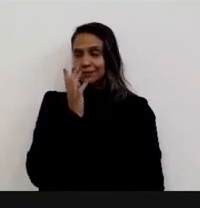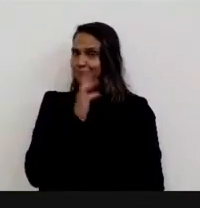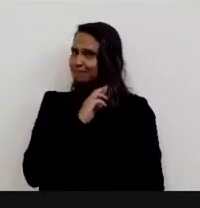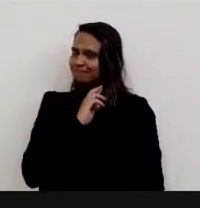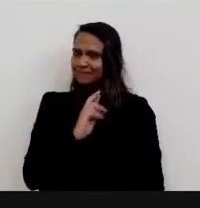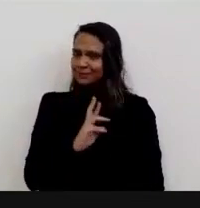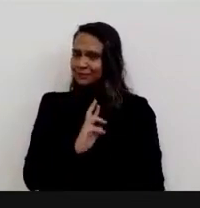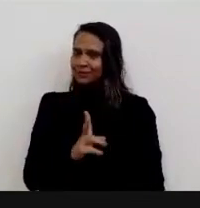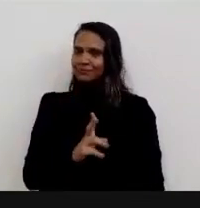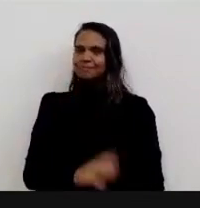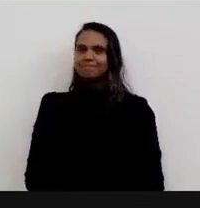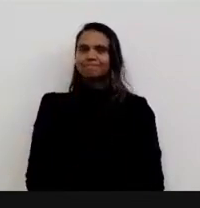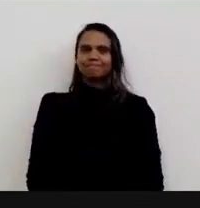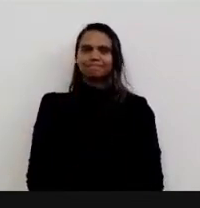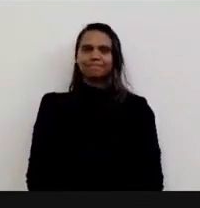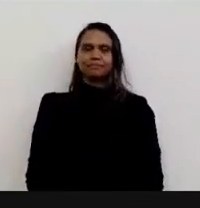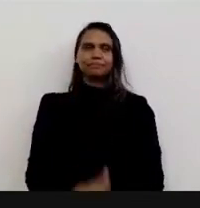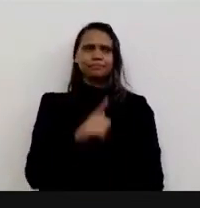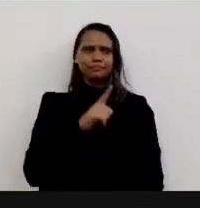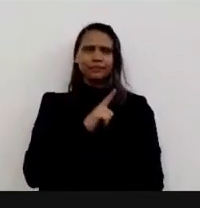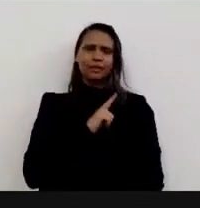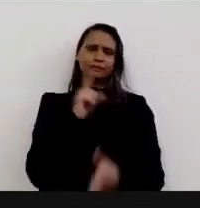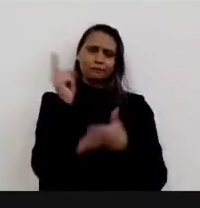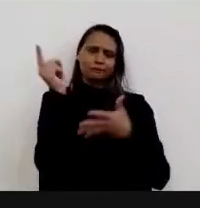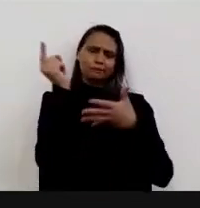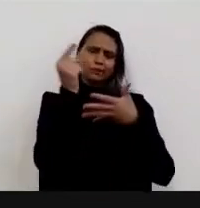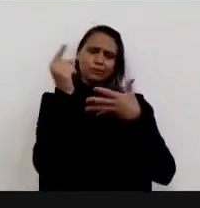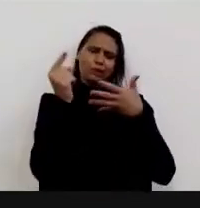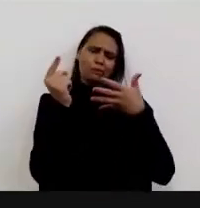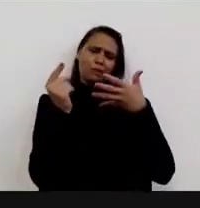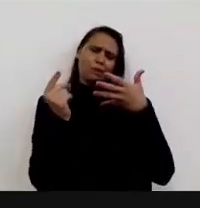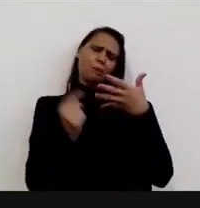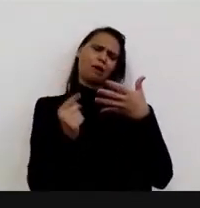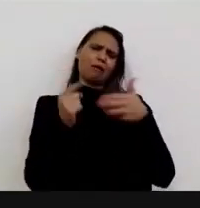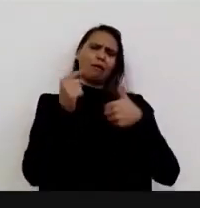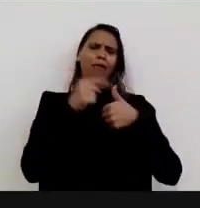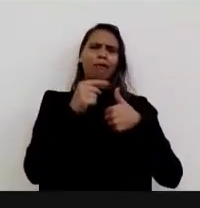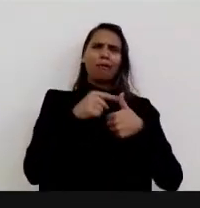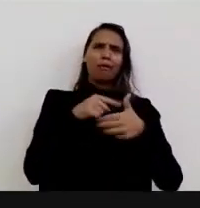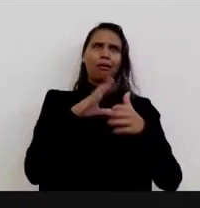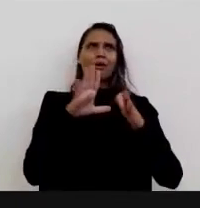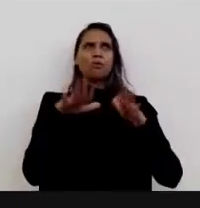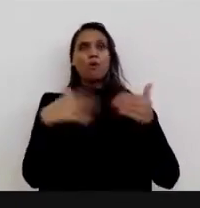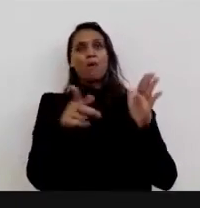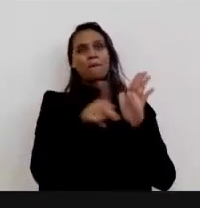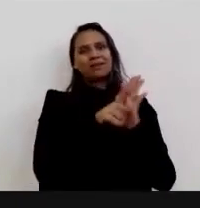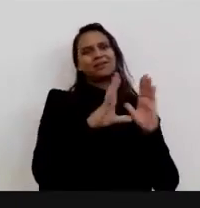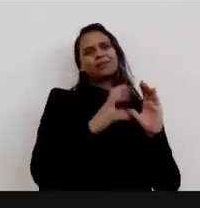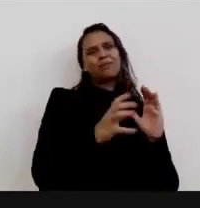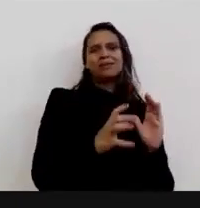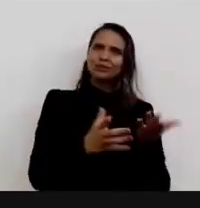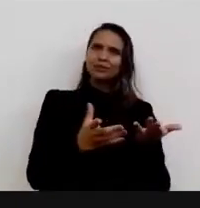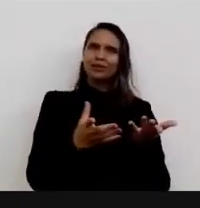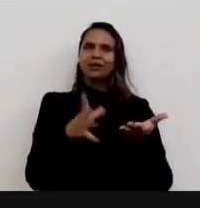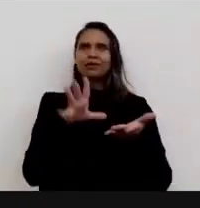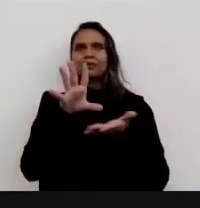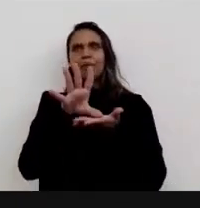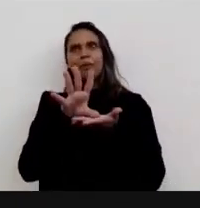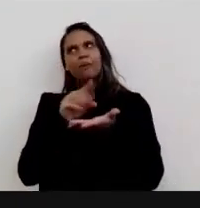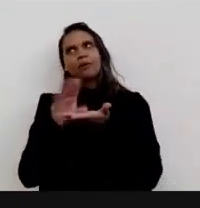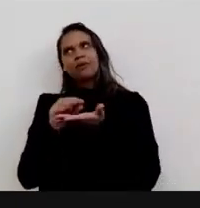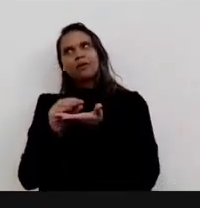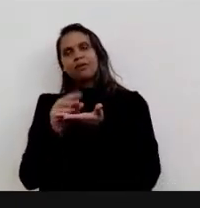Porque tem a questão de várias questões aqui, né, a questão do quociente partidário e outras questões, né, que o modelo não